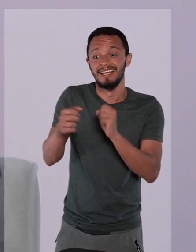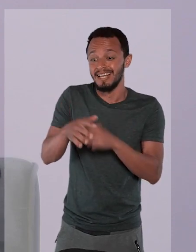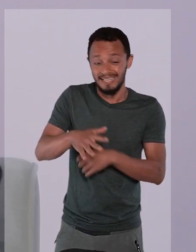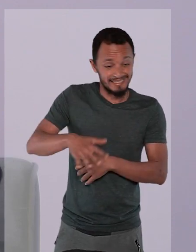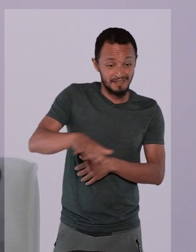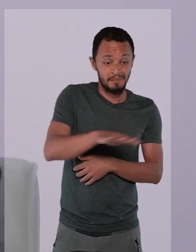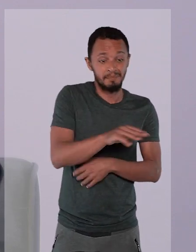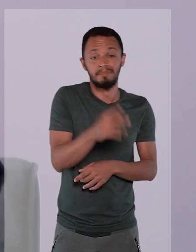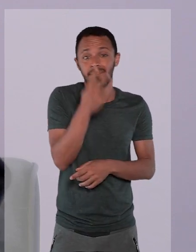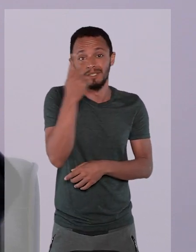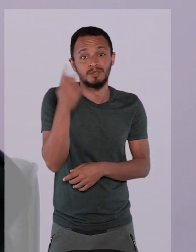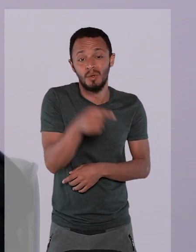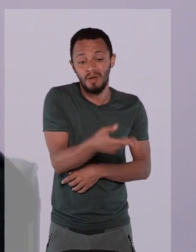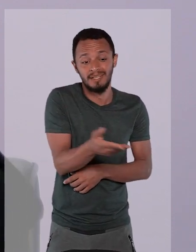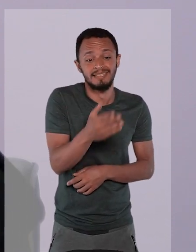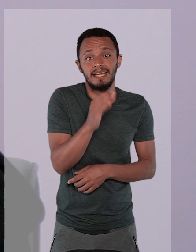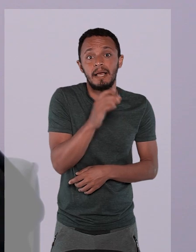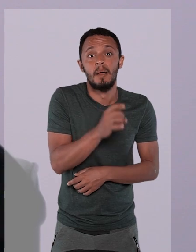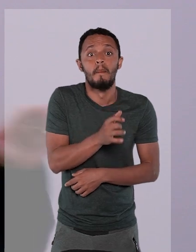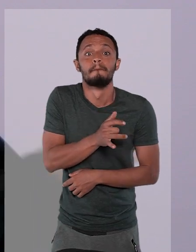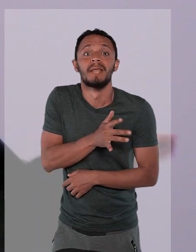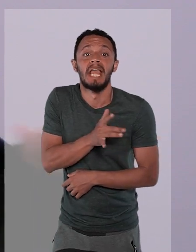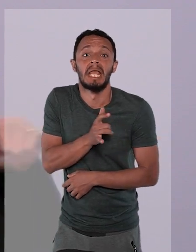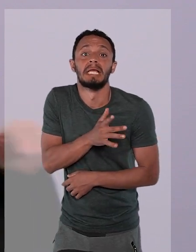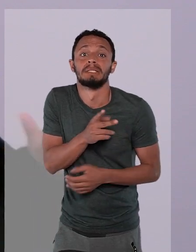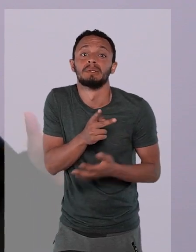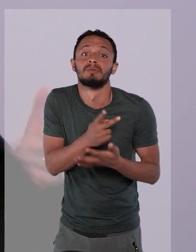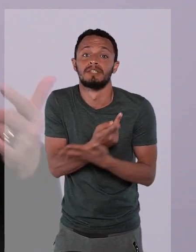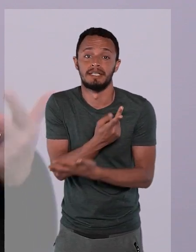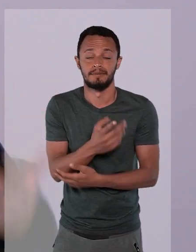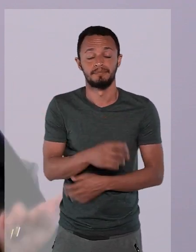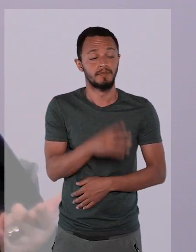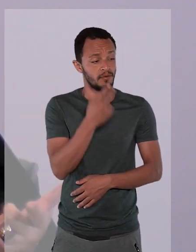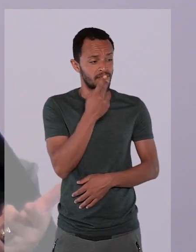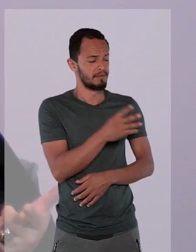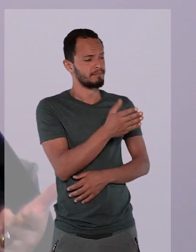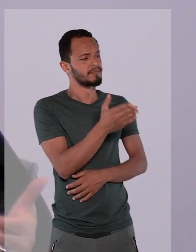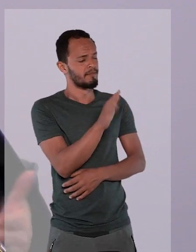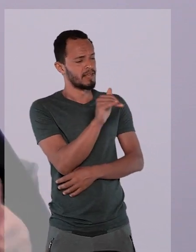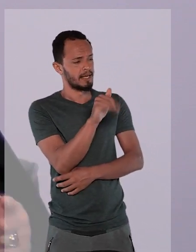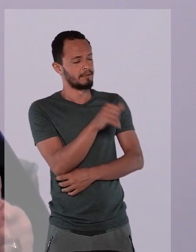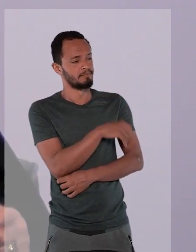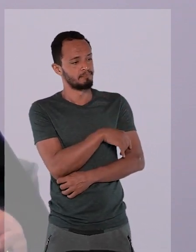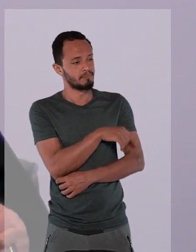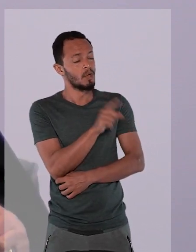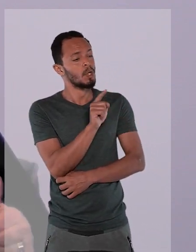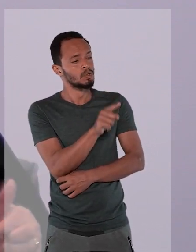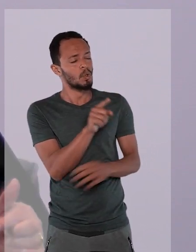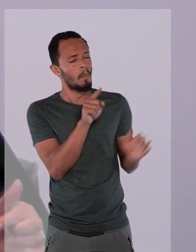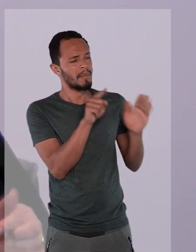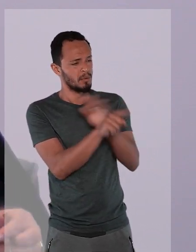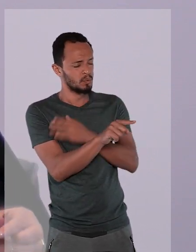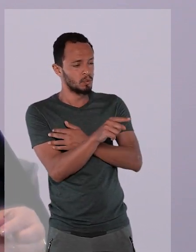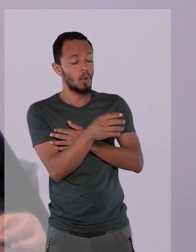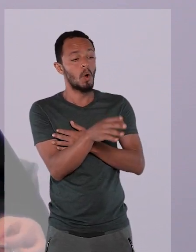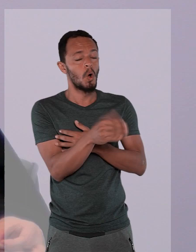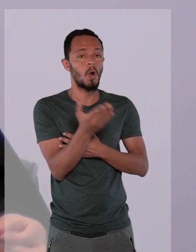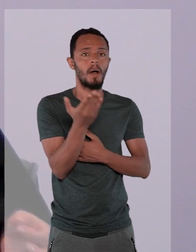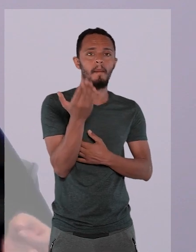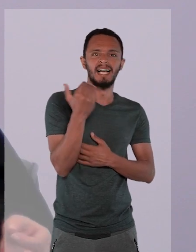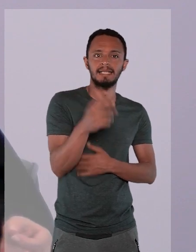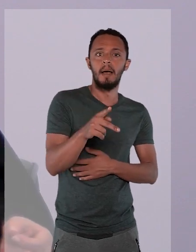costumo responder e perguntar, Carlos, assim, na lata. Eu falo assim, mas vem cá, o senhor perguntou quando o senhor deu aquela